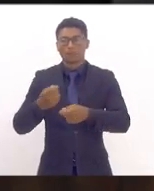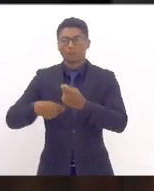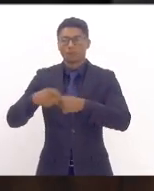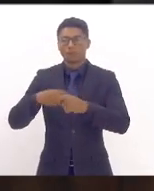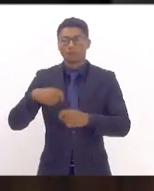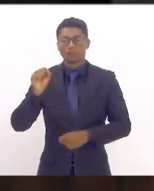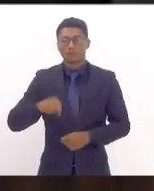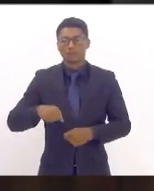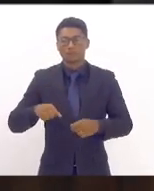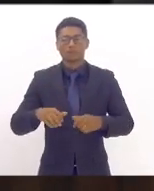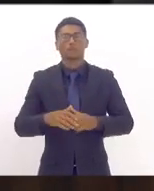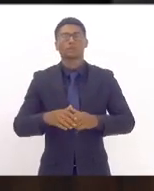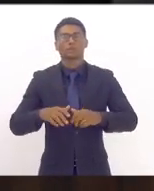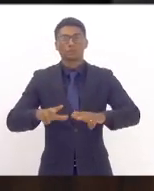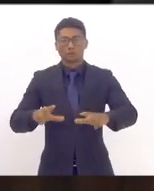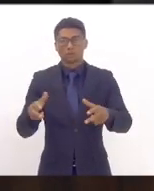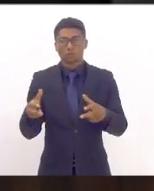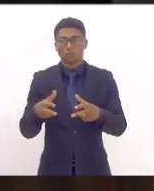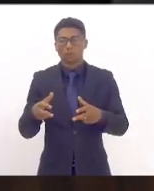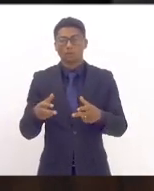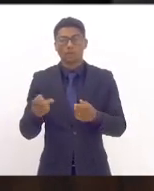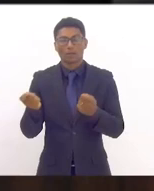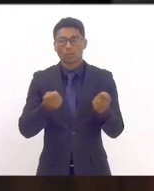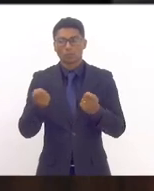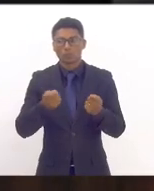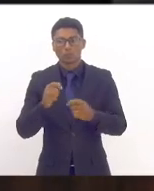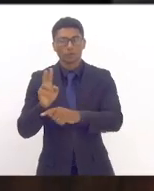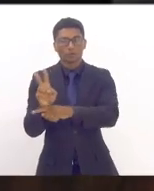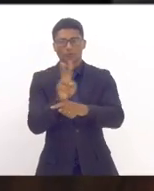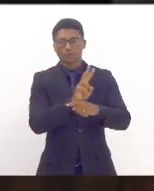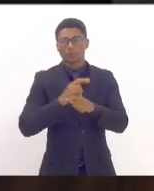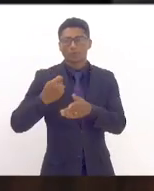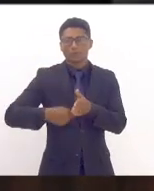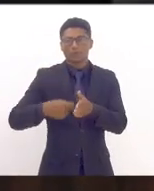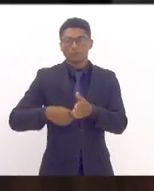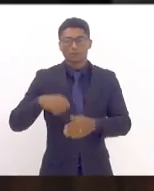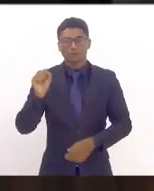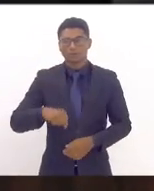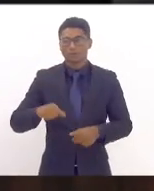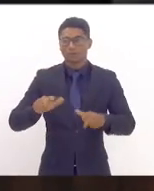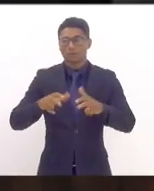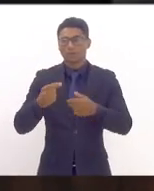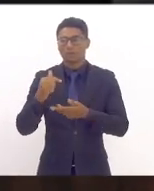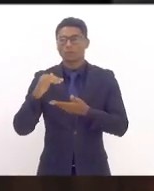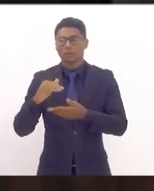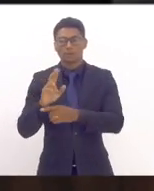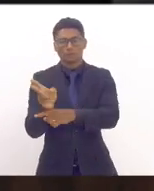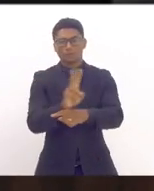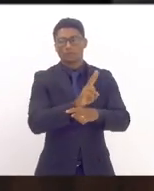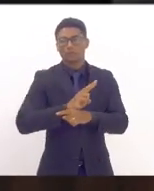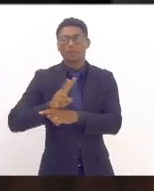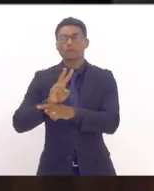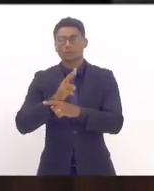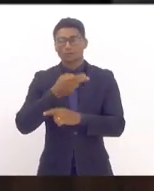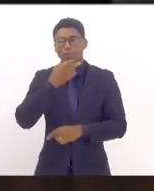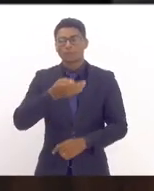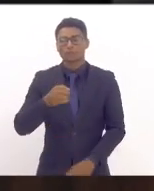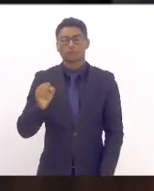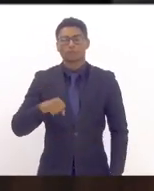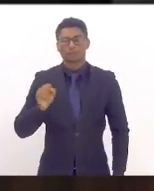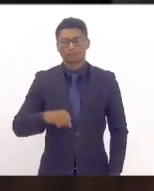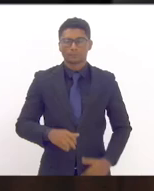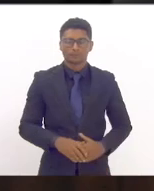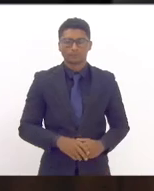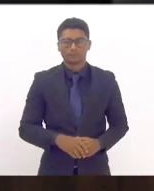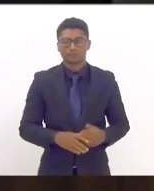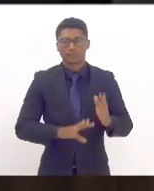favorável de tributação controle da arrecadação Estadual fiscalização dos tributos estaduais favorável de orçamento finança fiscalização financeira e controle